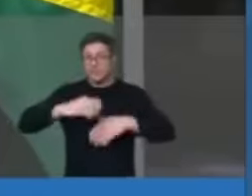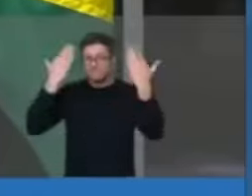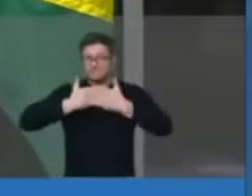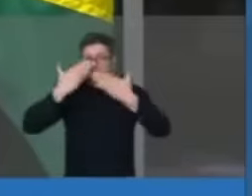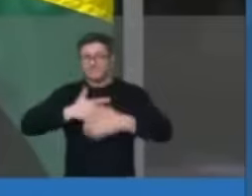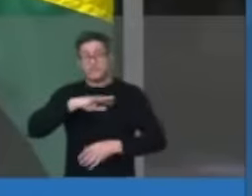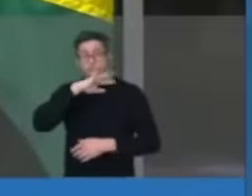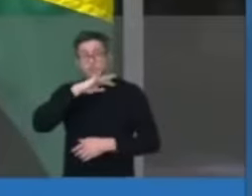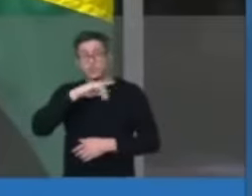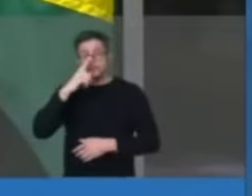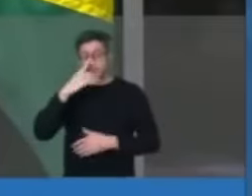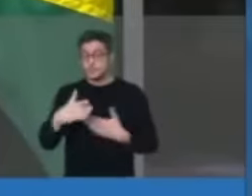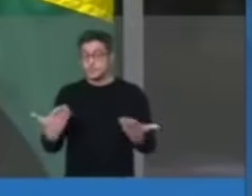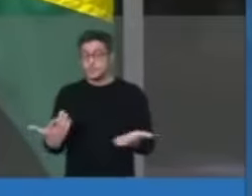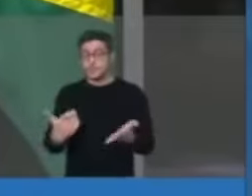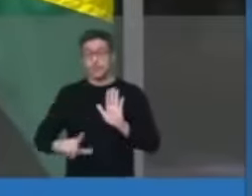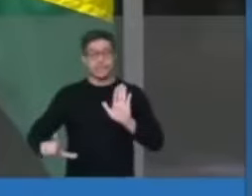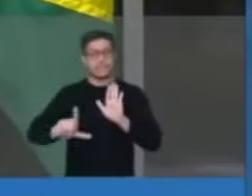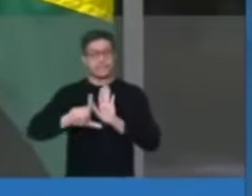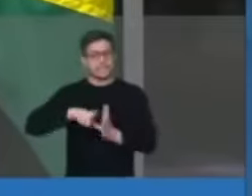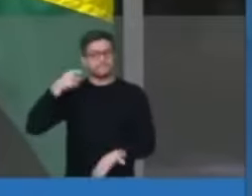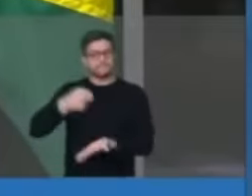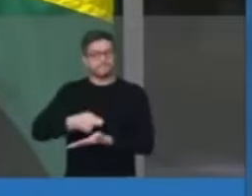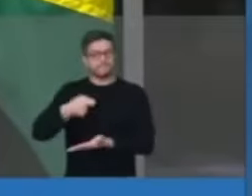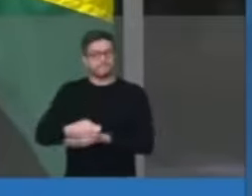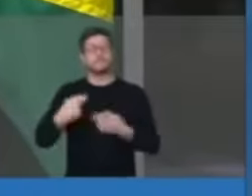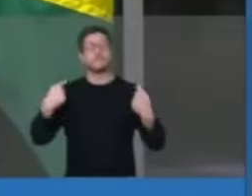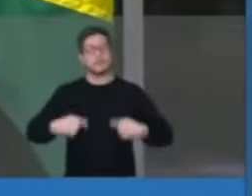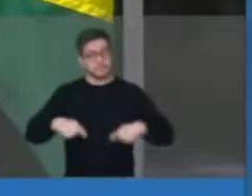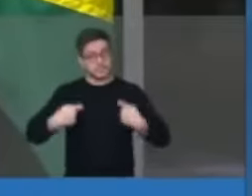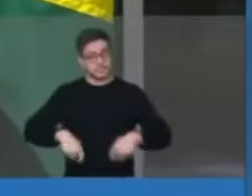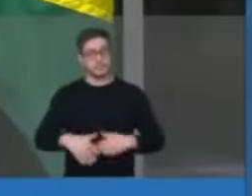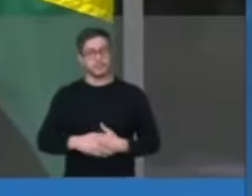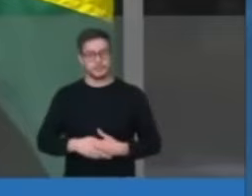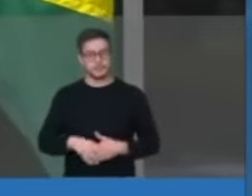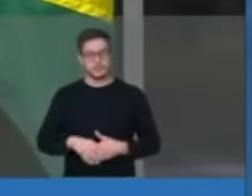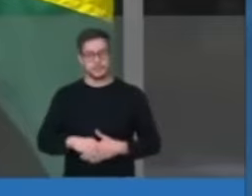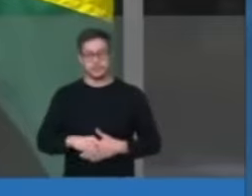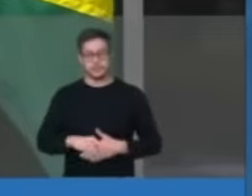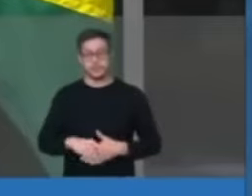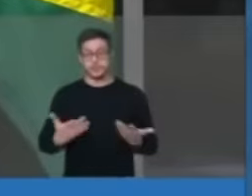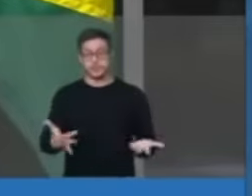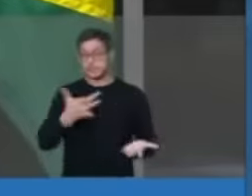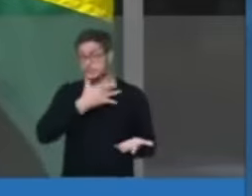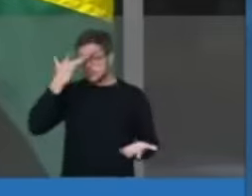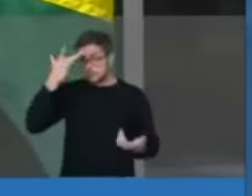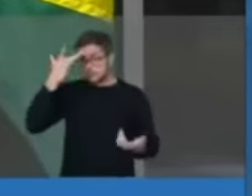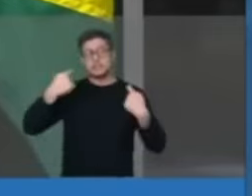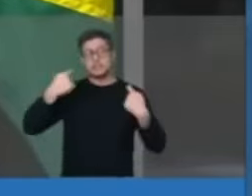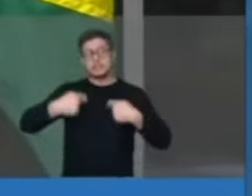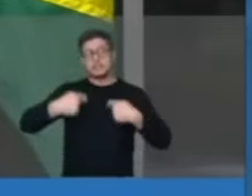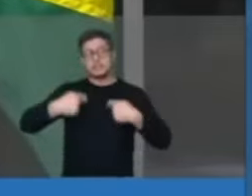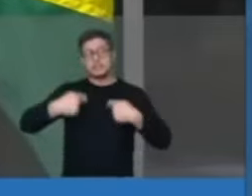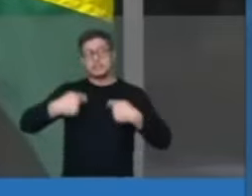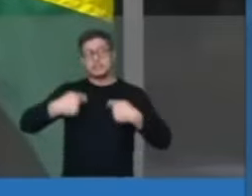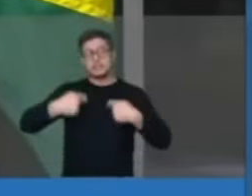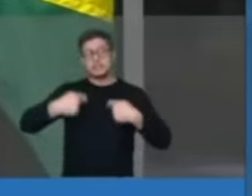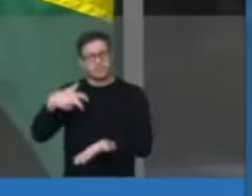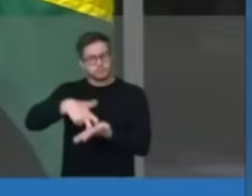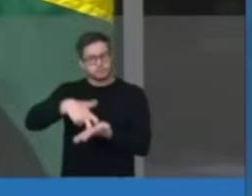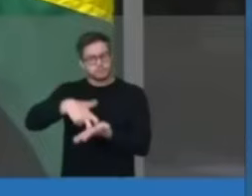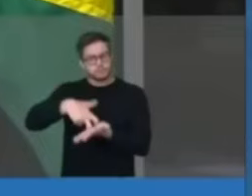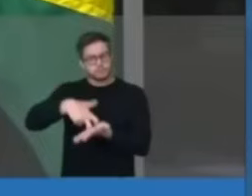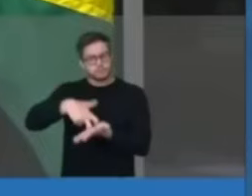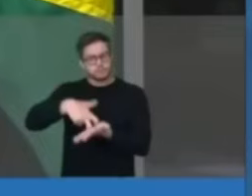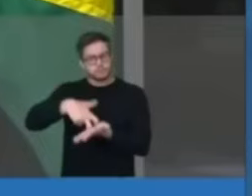Severa que essas pessoas possam pagar e pagar alto por esse crime que cometeu ou que cometerá não é